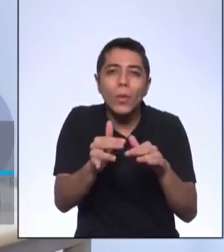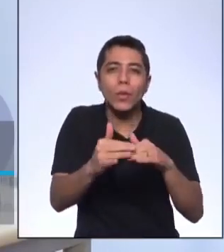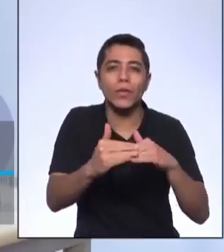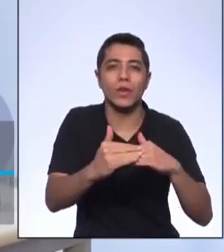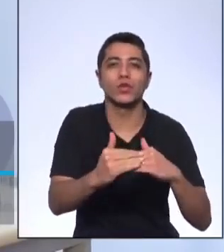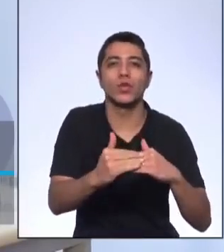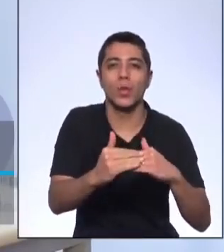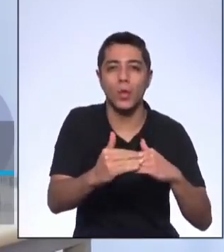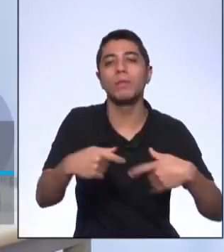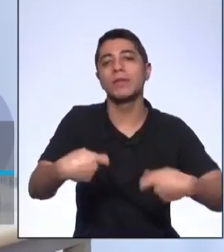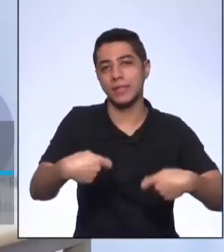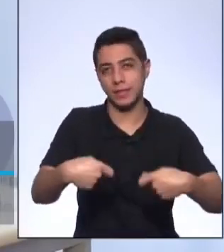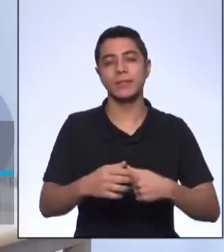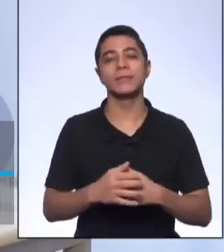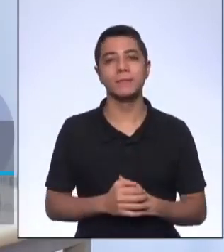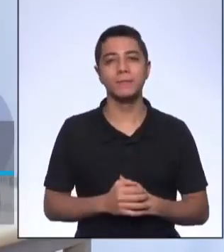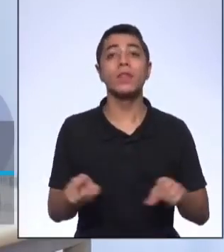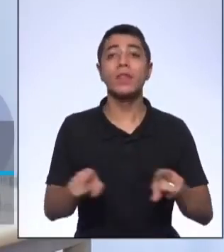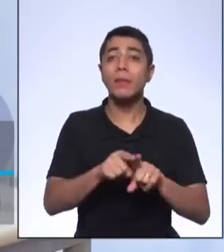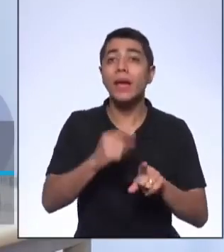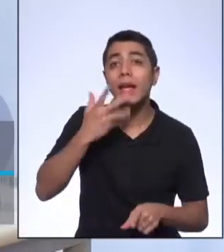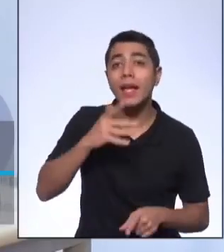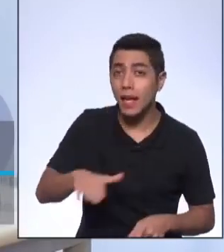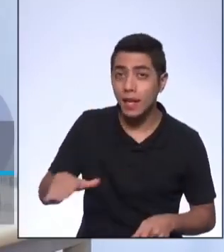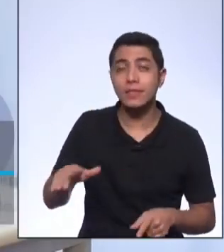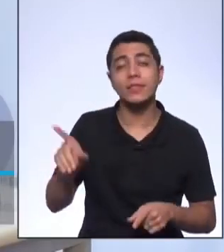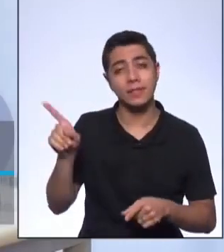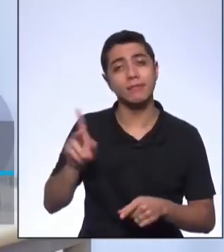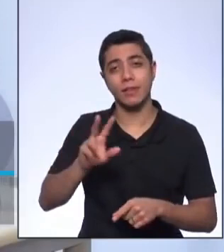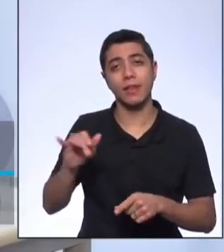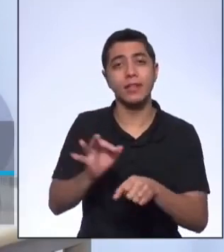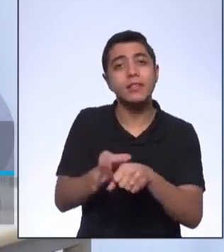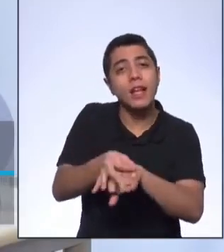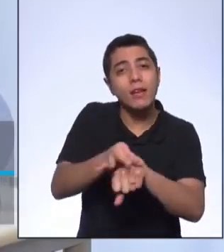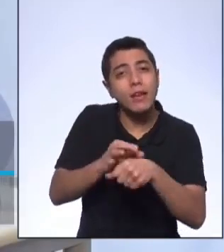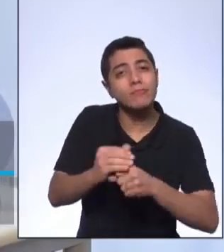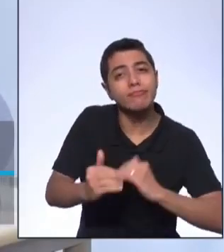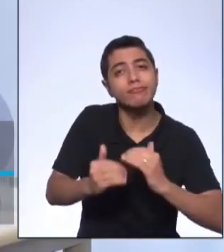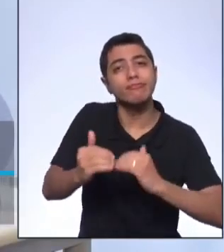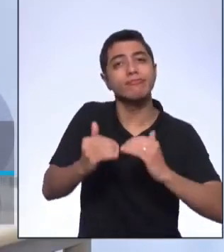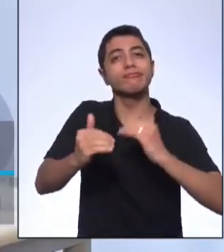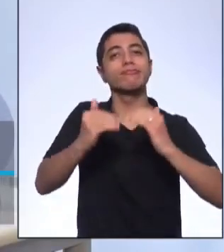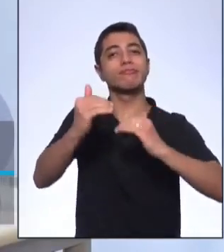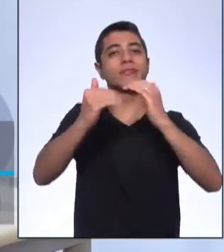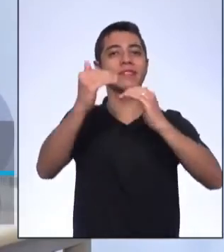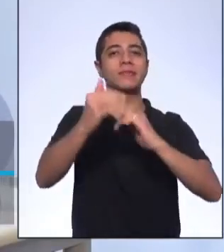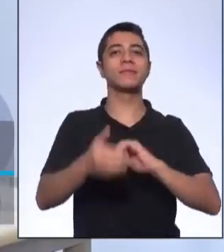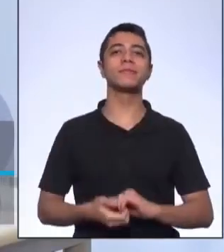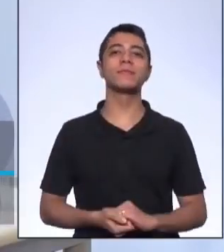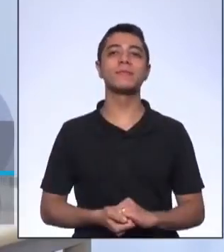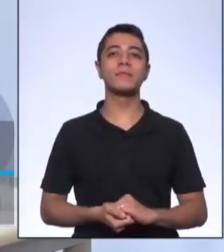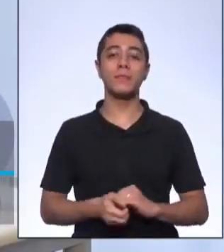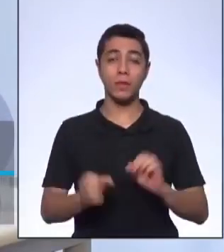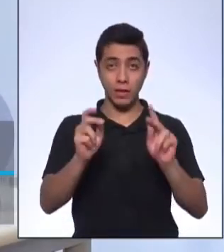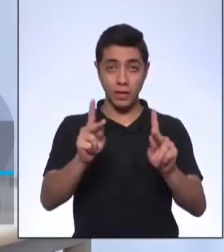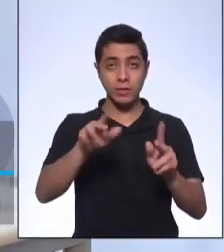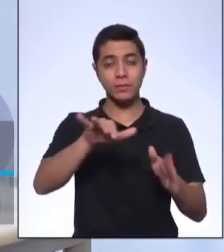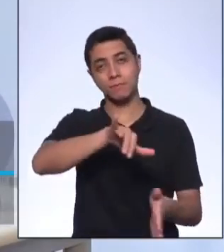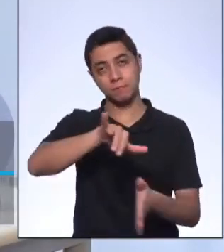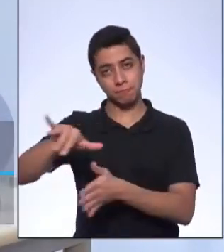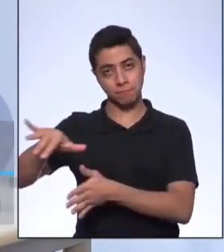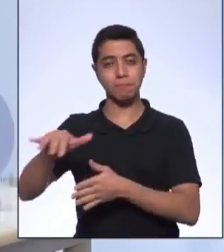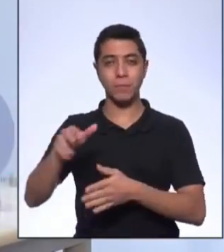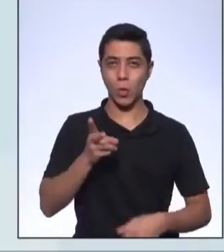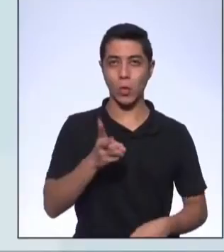por processos de mitose sucessivas, ok? Vamos lá, então. Vamos, bola para frente aí para gente.